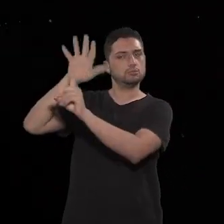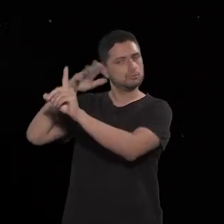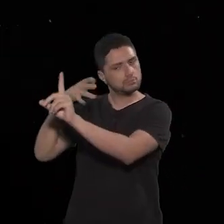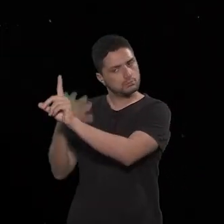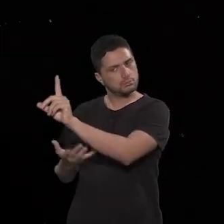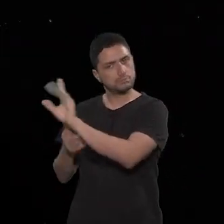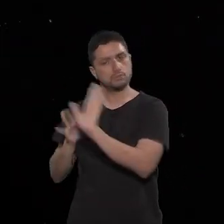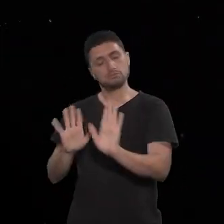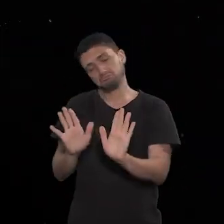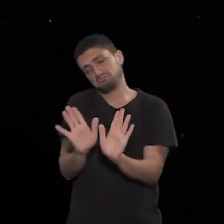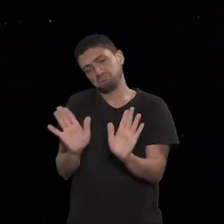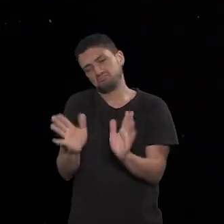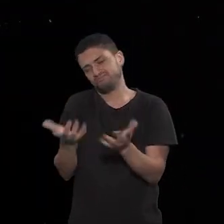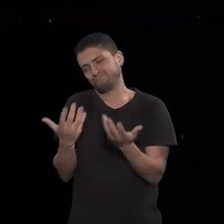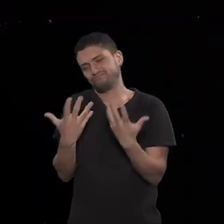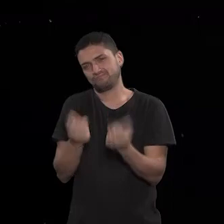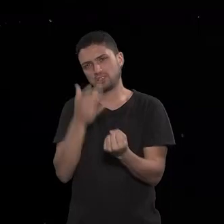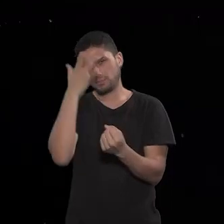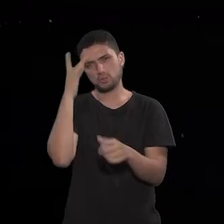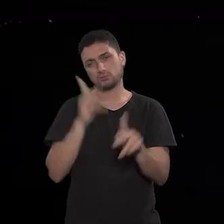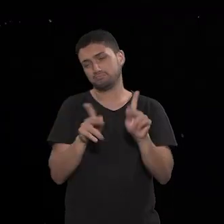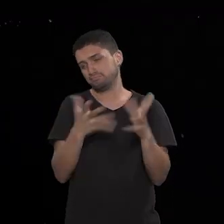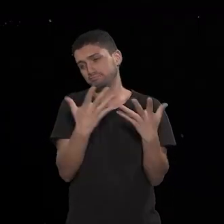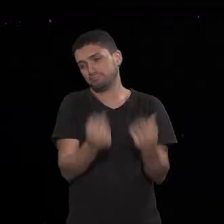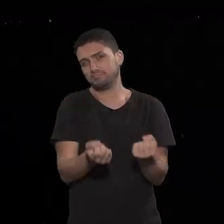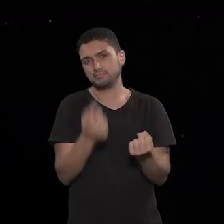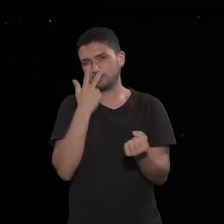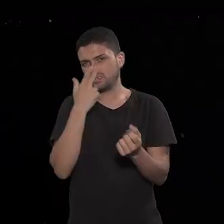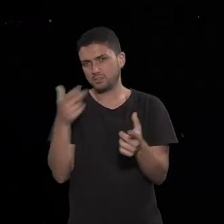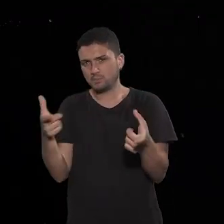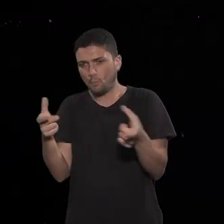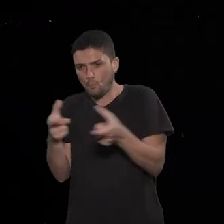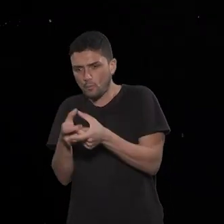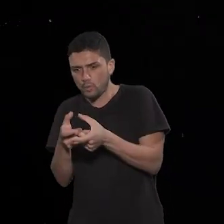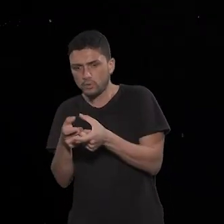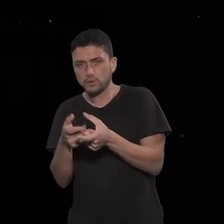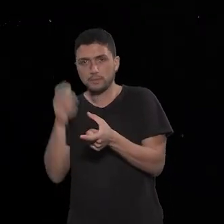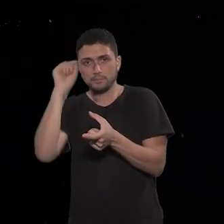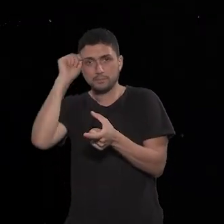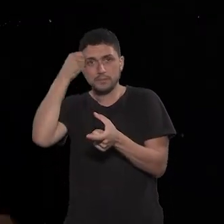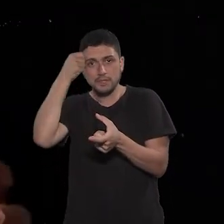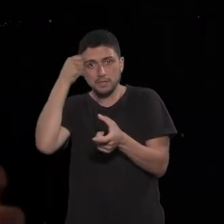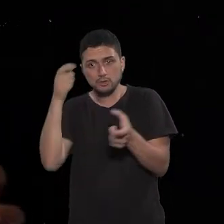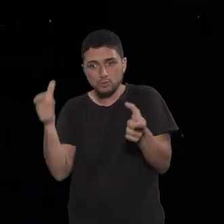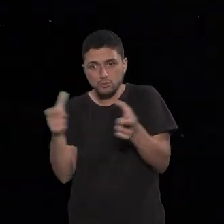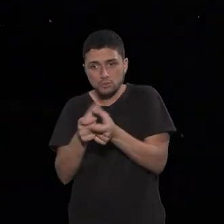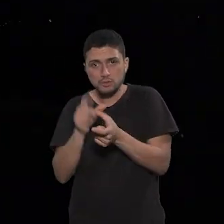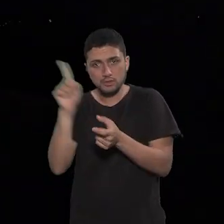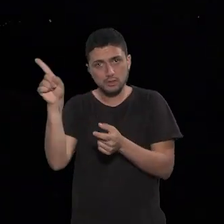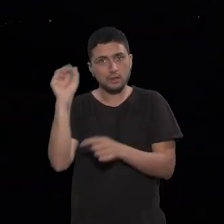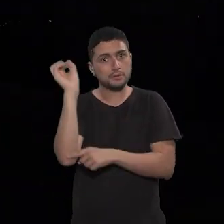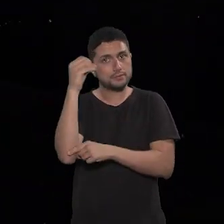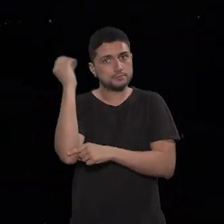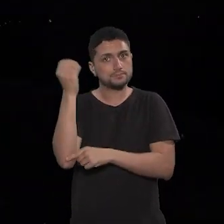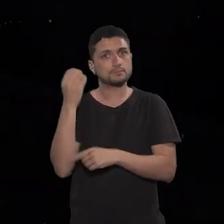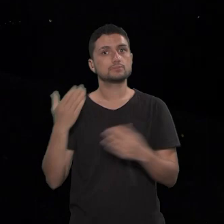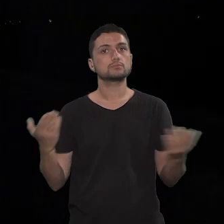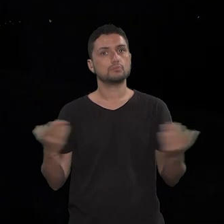orixás, mas eu acho que a gente, eu acredito que como seja uma minoria, né, é muito pequeno o número de